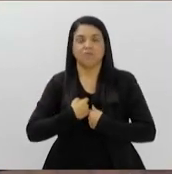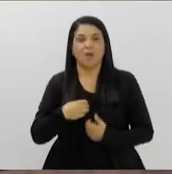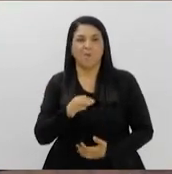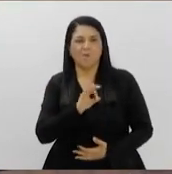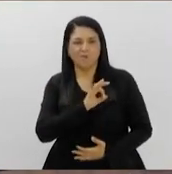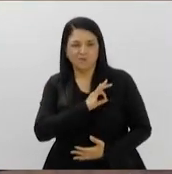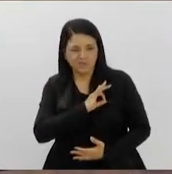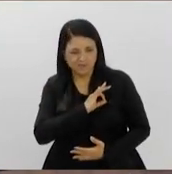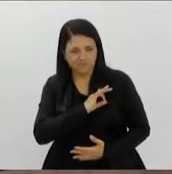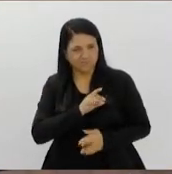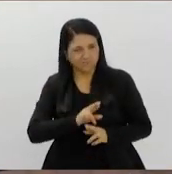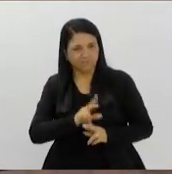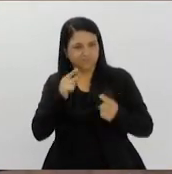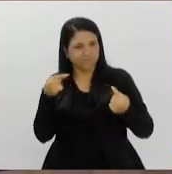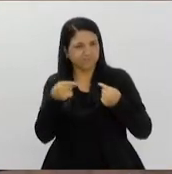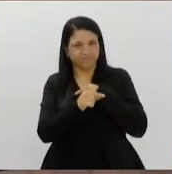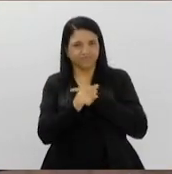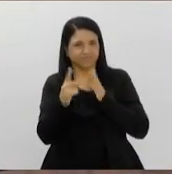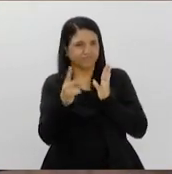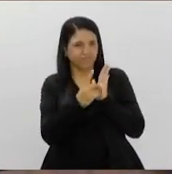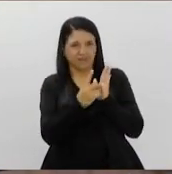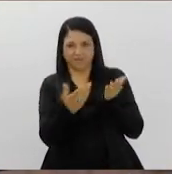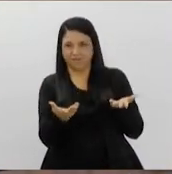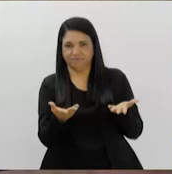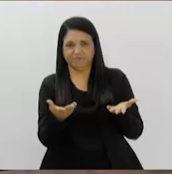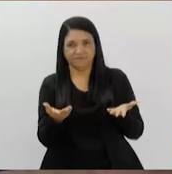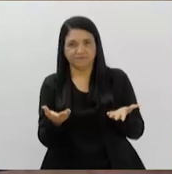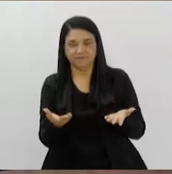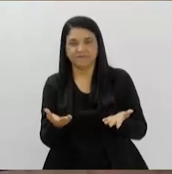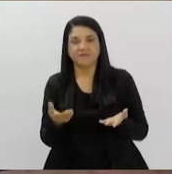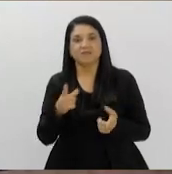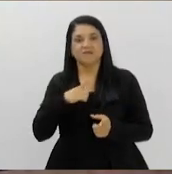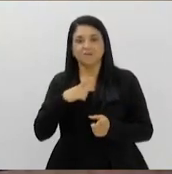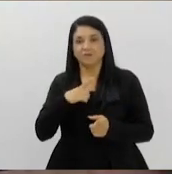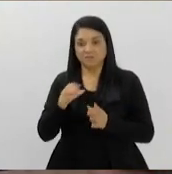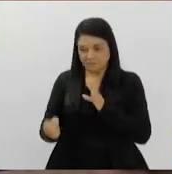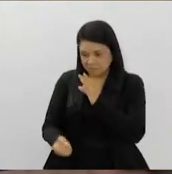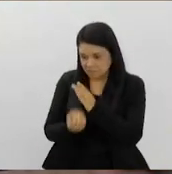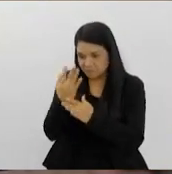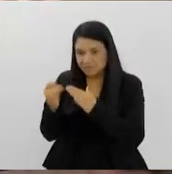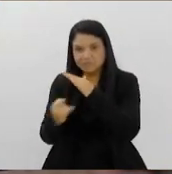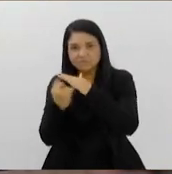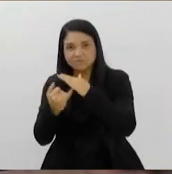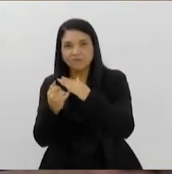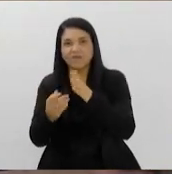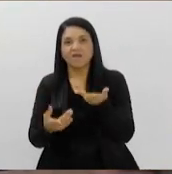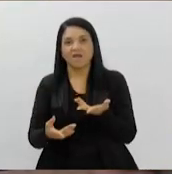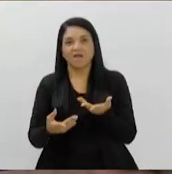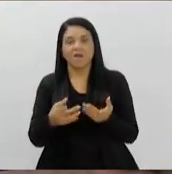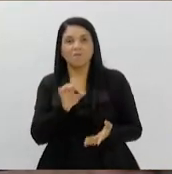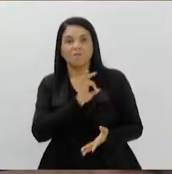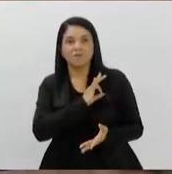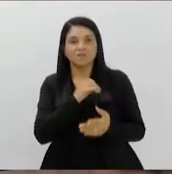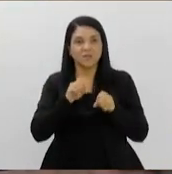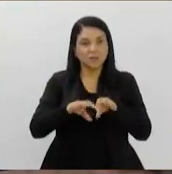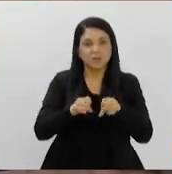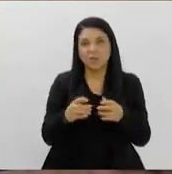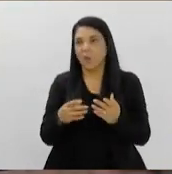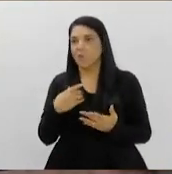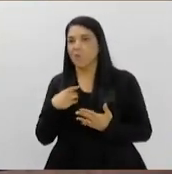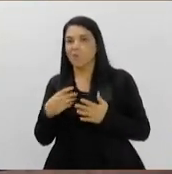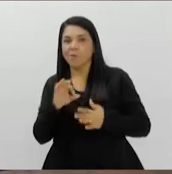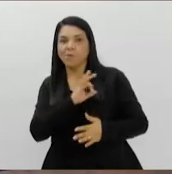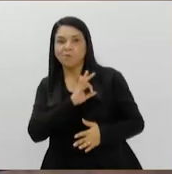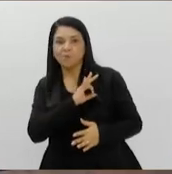estadual começasse a criar sua própria polícia. Nós vamos ter polícia da educação, polícia do meio ambiente. Uma vergonha que o governo do Estado permite